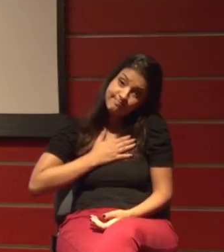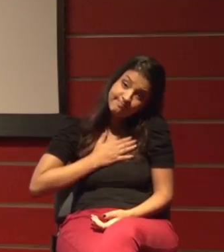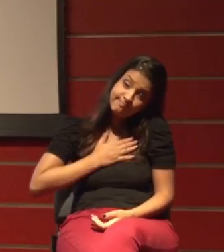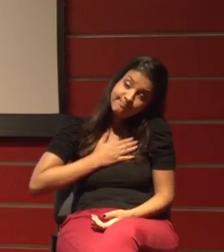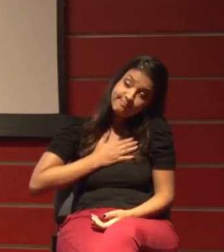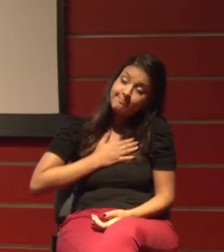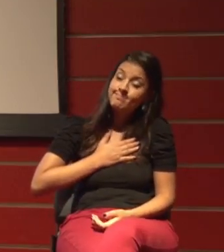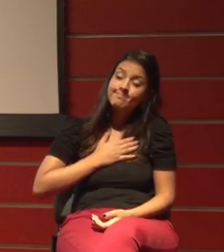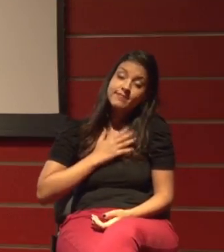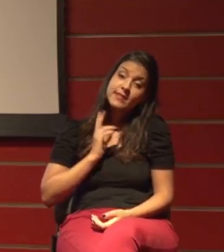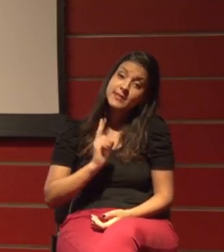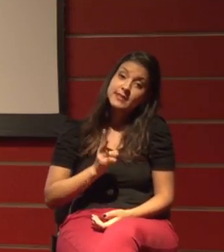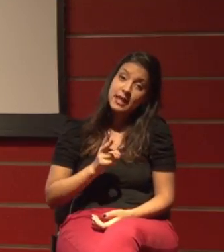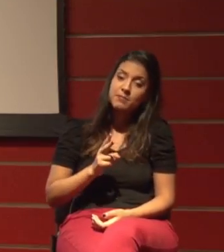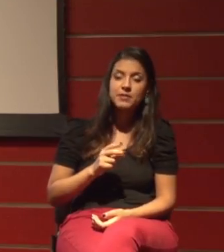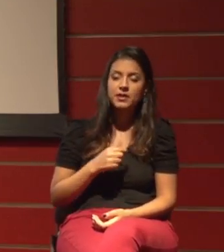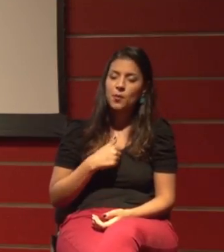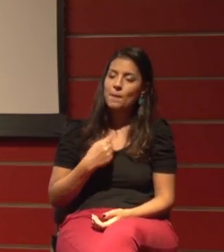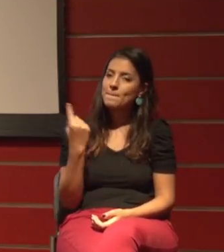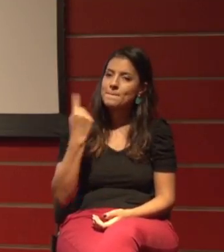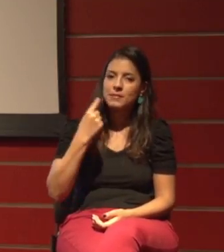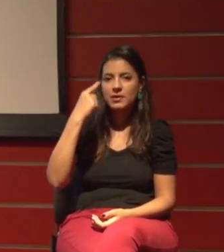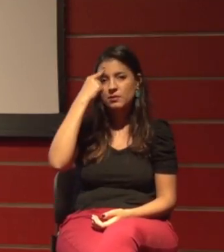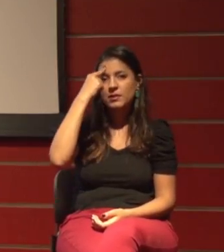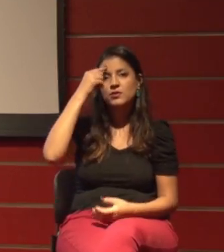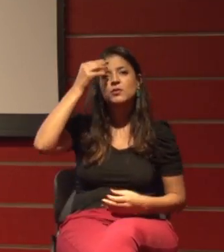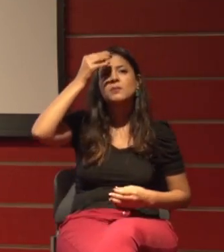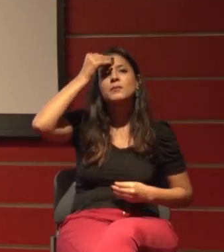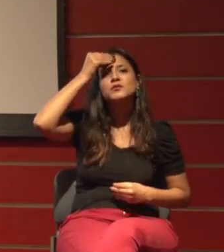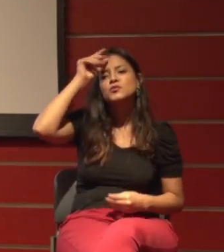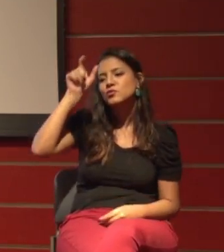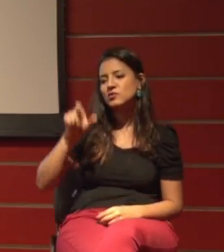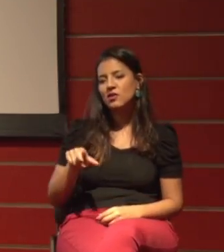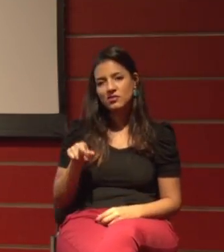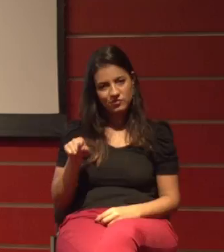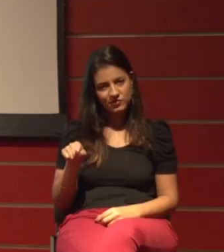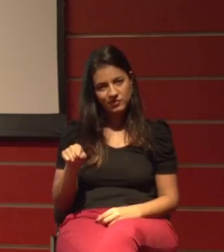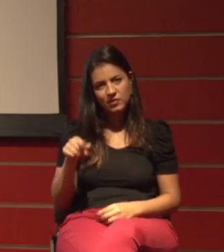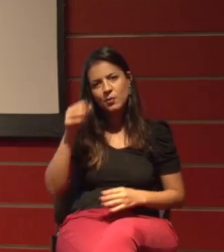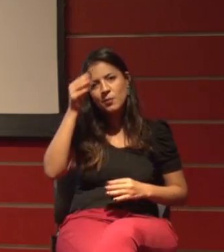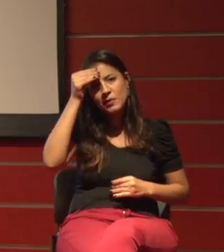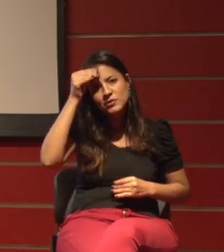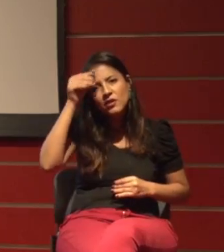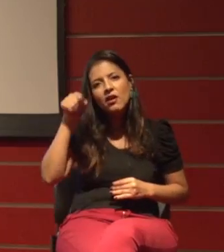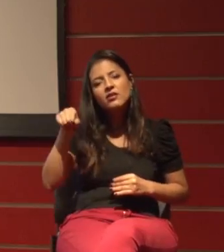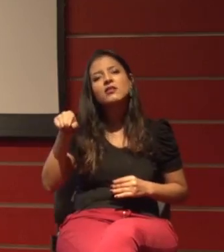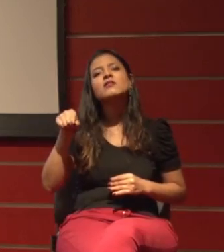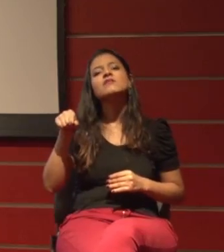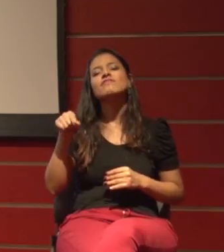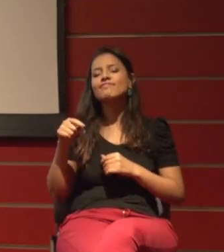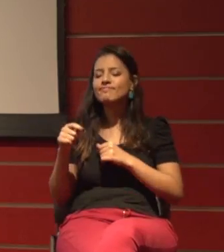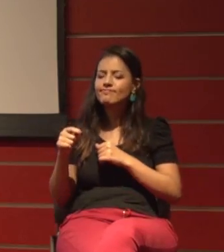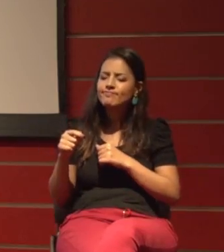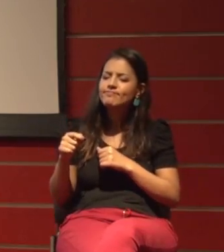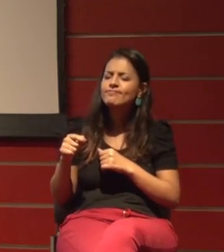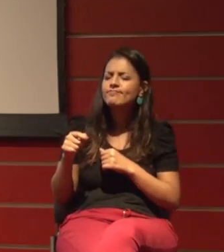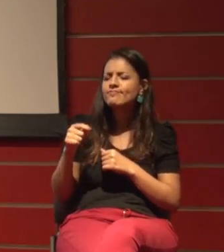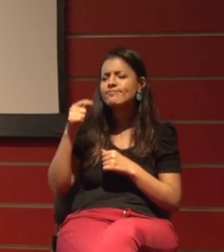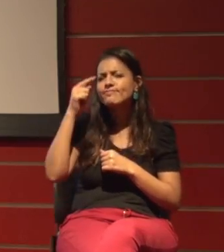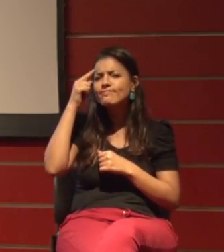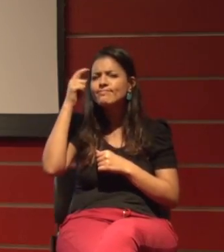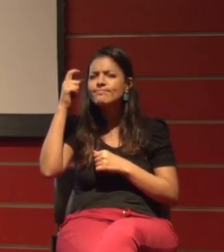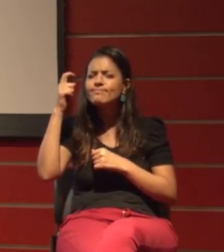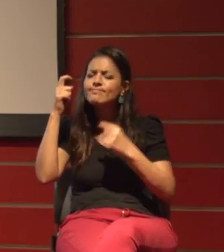sempre a partir de um personagem né então Eh você desenvolve esse personagem e no desenvolvimento desse